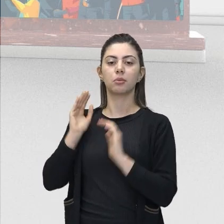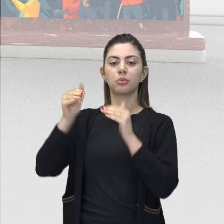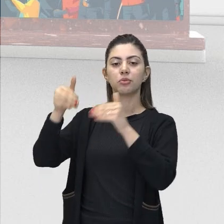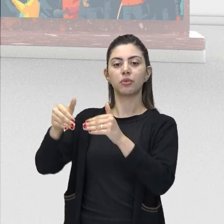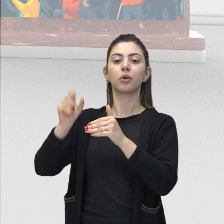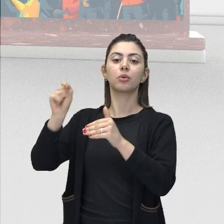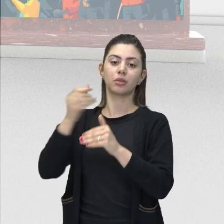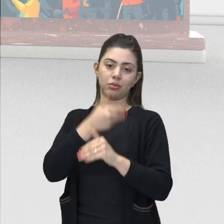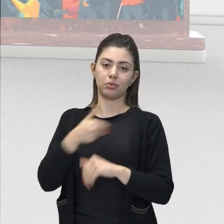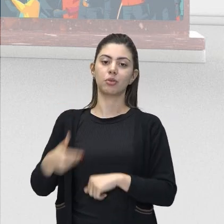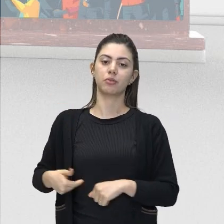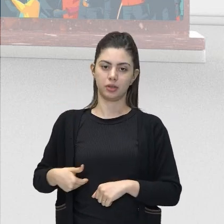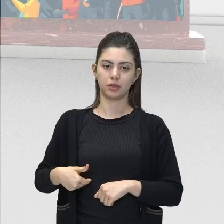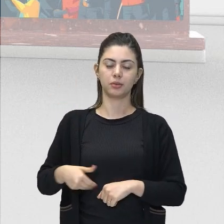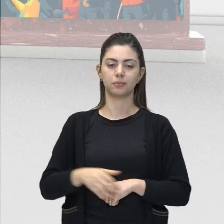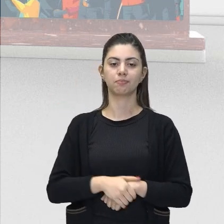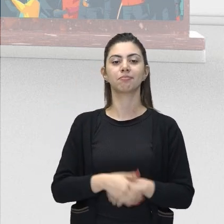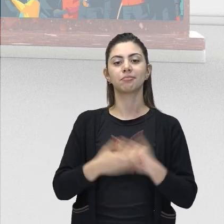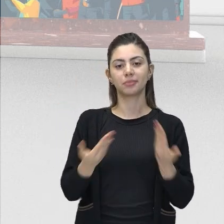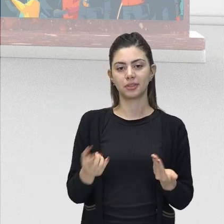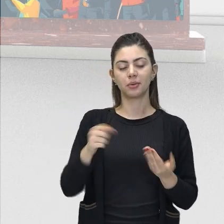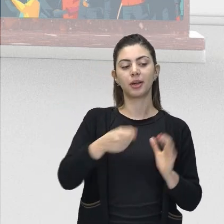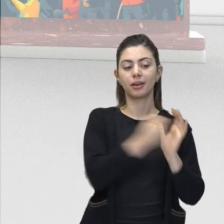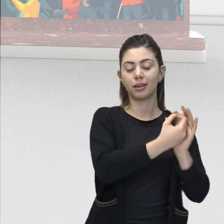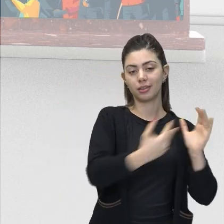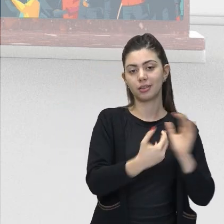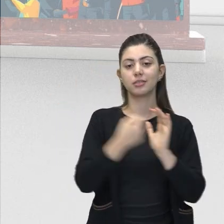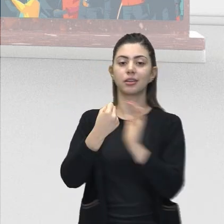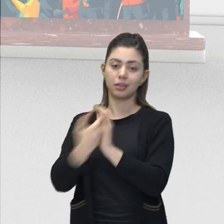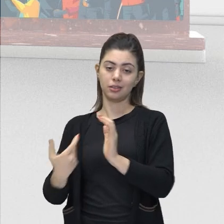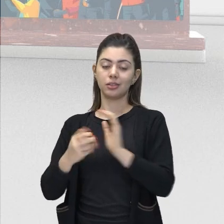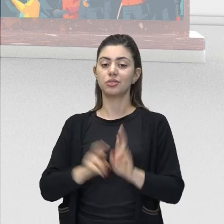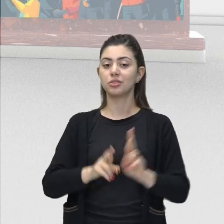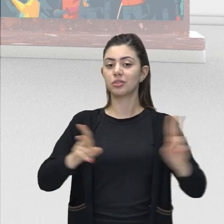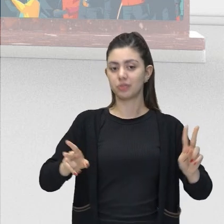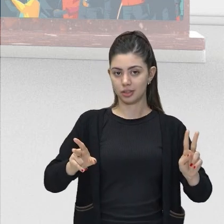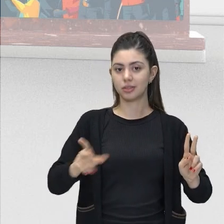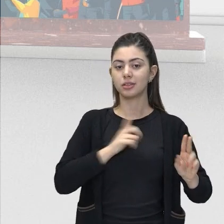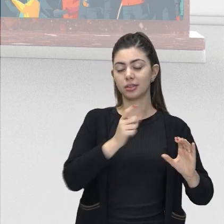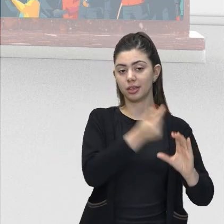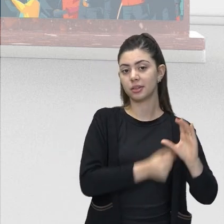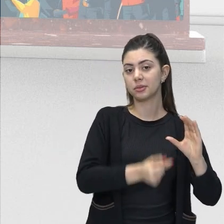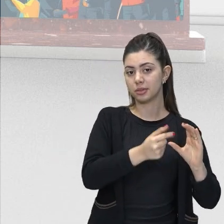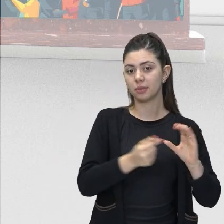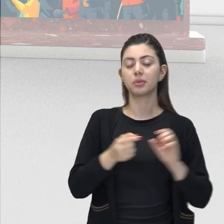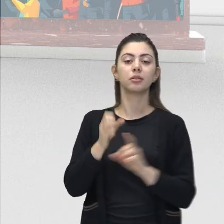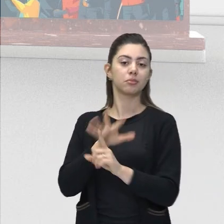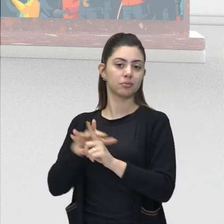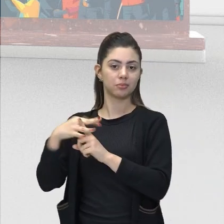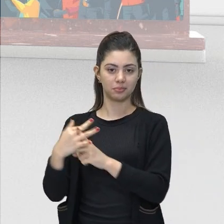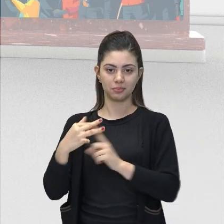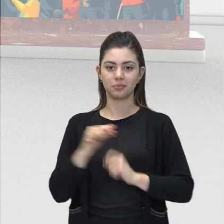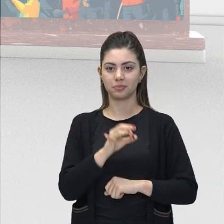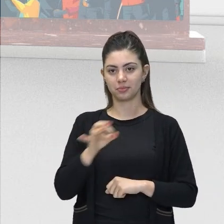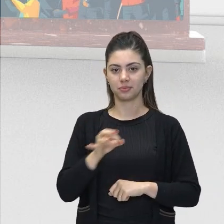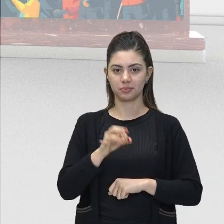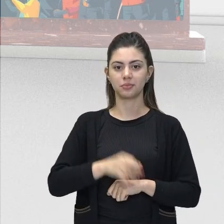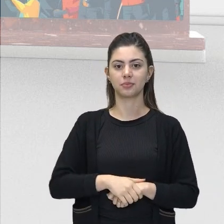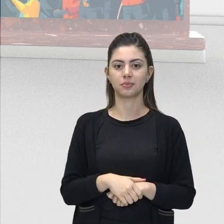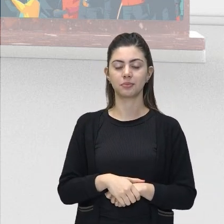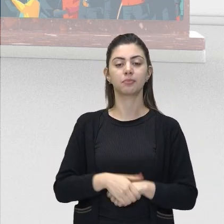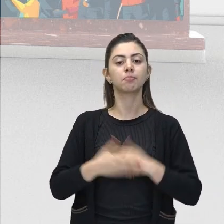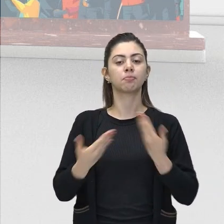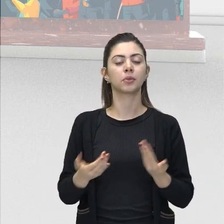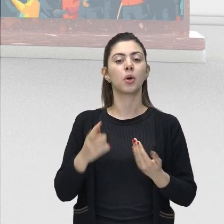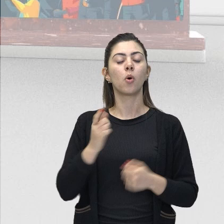mão do Estado. Então essas são as principais diferenças entre o capitalismo e o socialismo, certo?